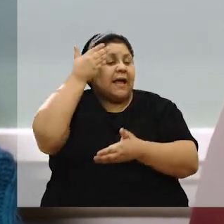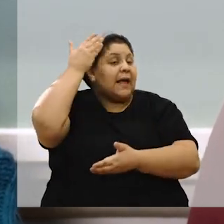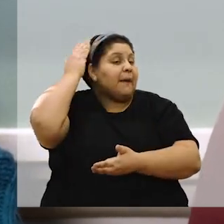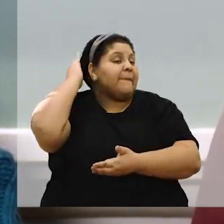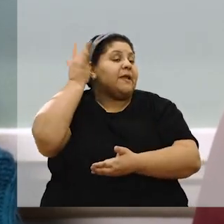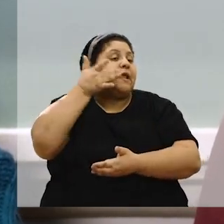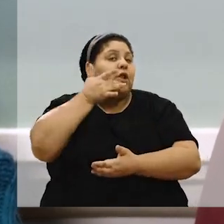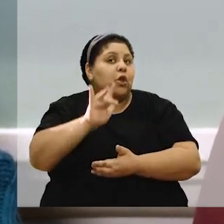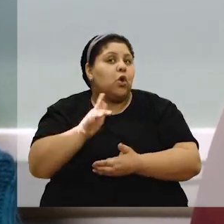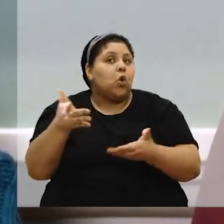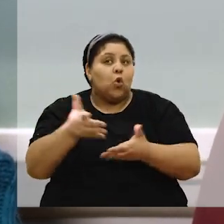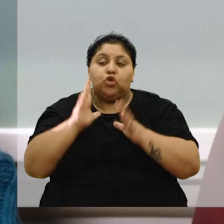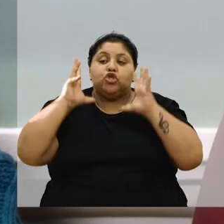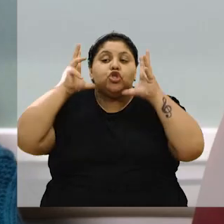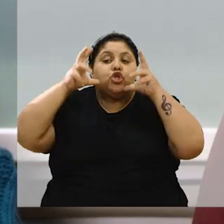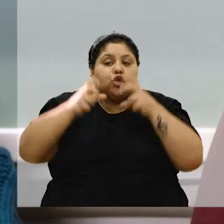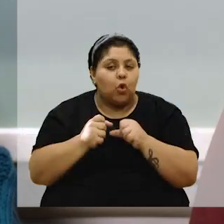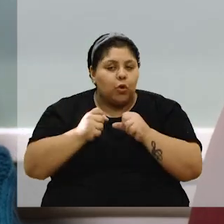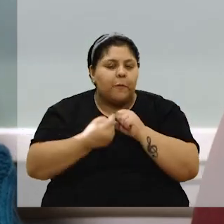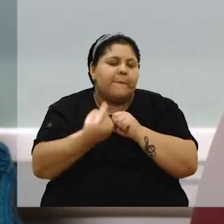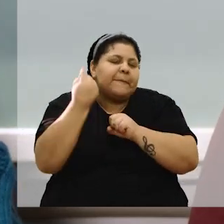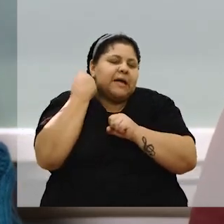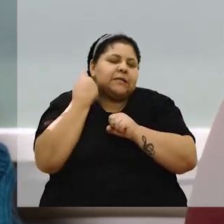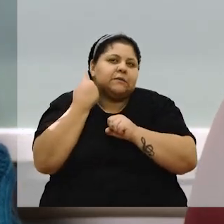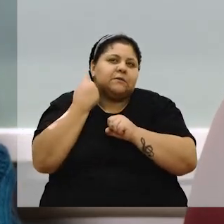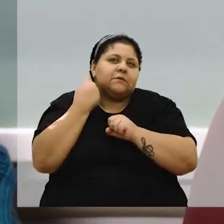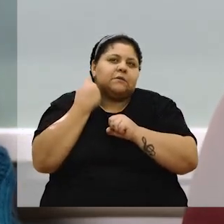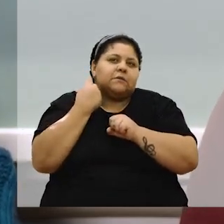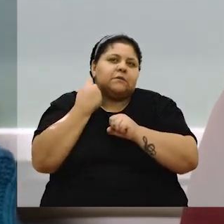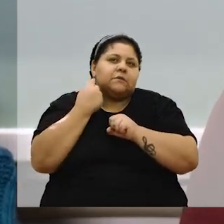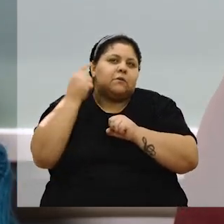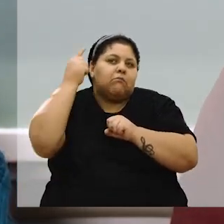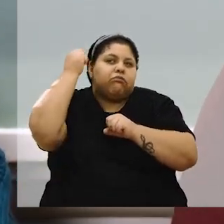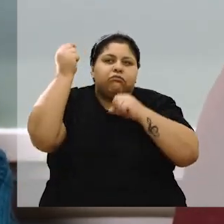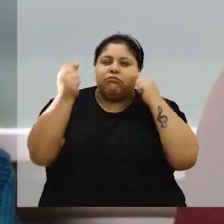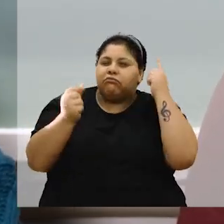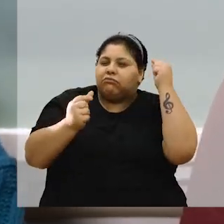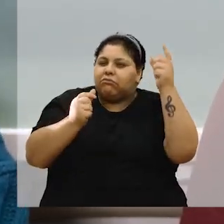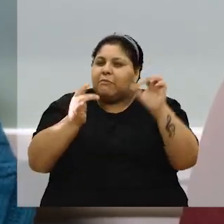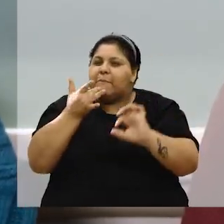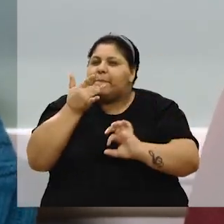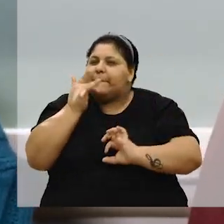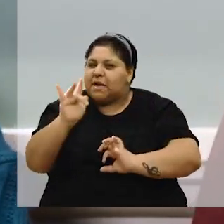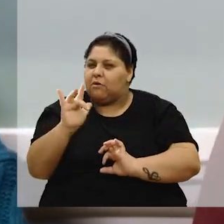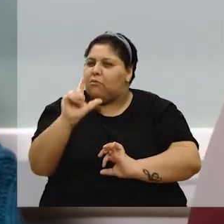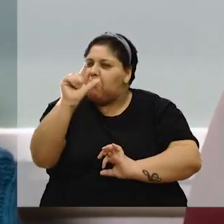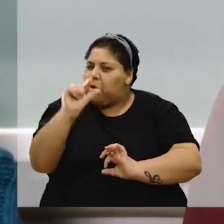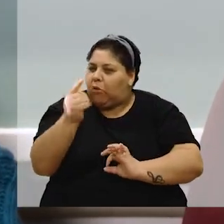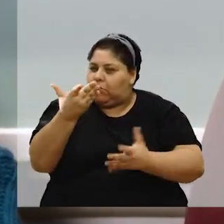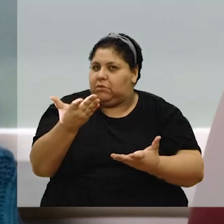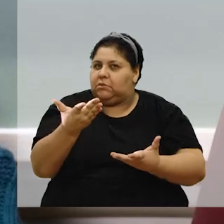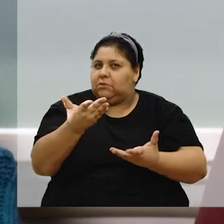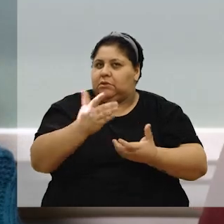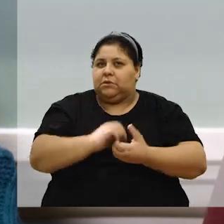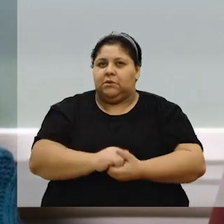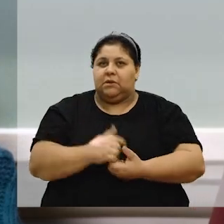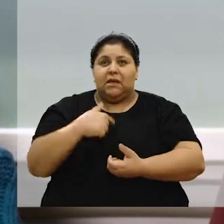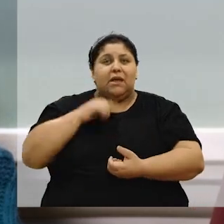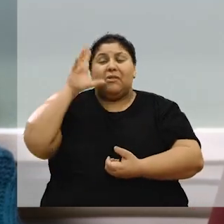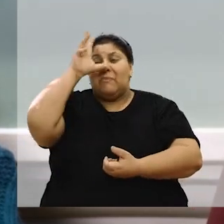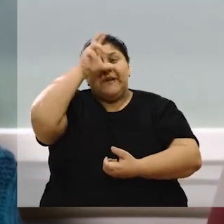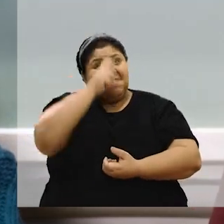época, eu já tinha cabelo branco, hoje eles são todos brancos. Mas na época Então, tinha alguns, então eu estava